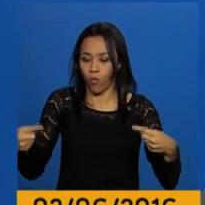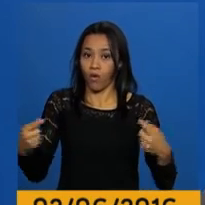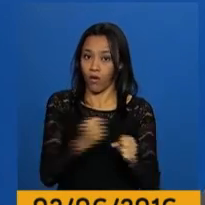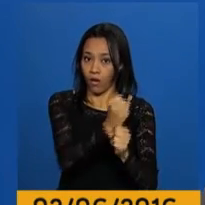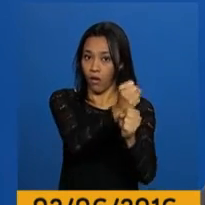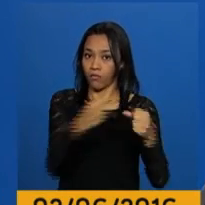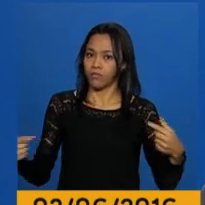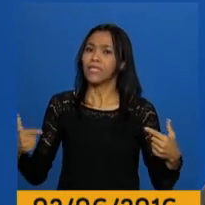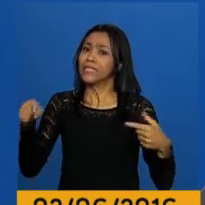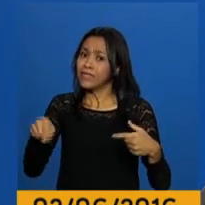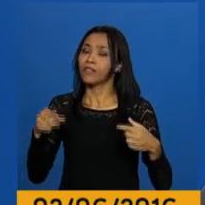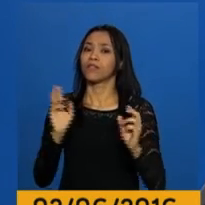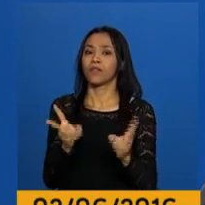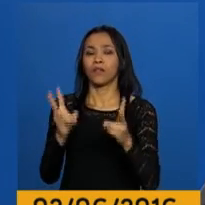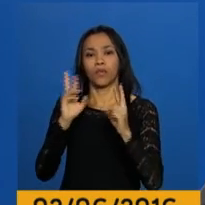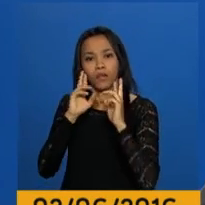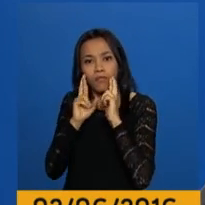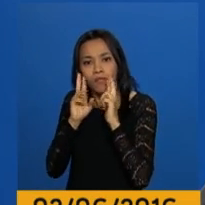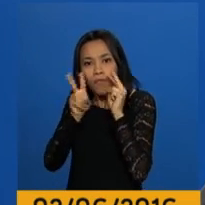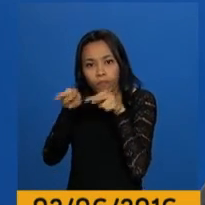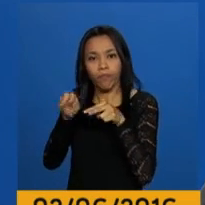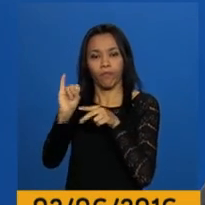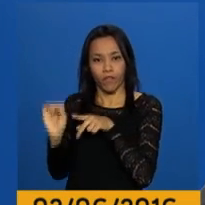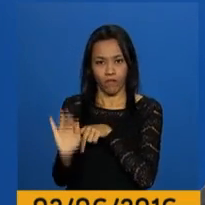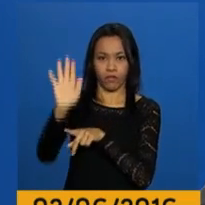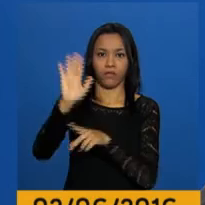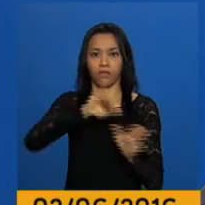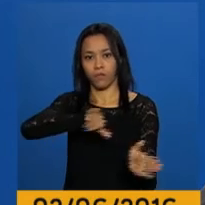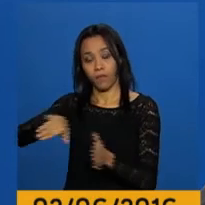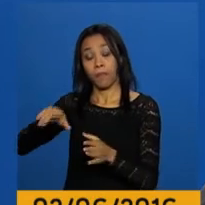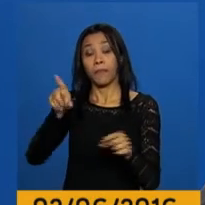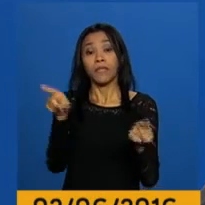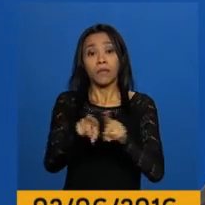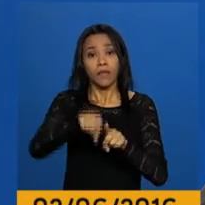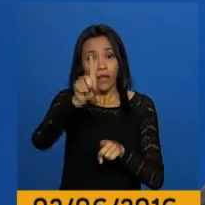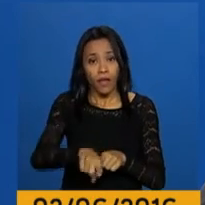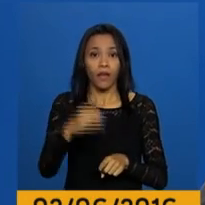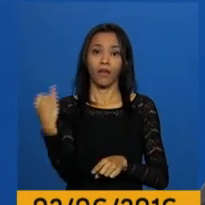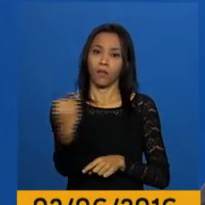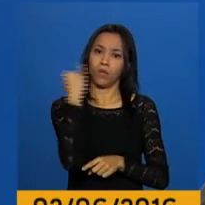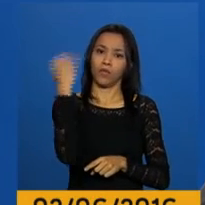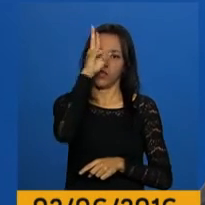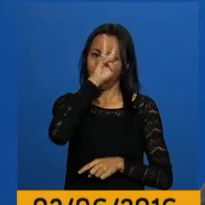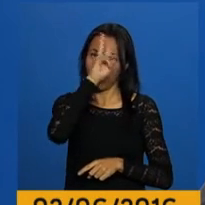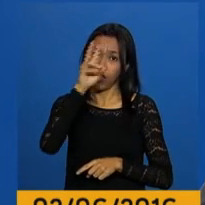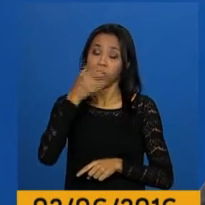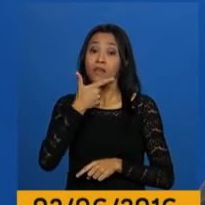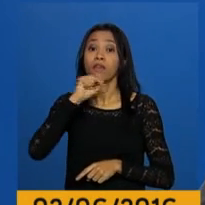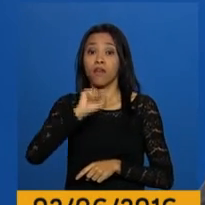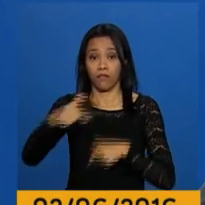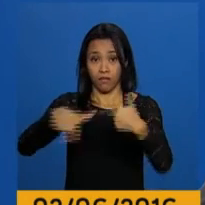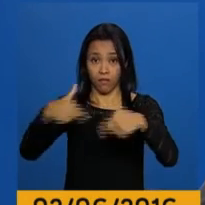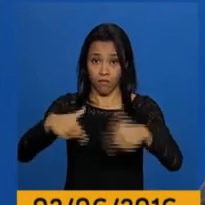inferior à inflação. Também é importante lembrar que os servidores do governo federal,